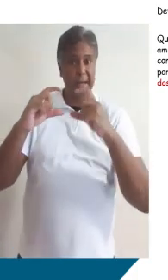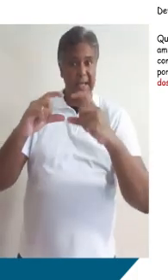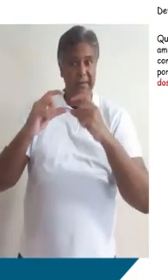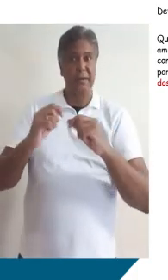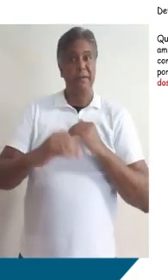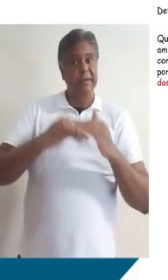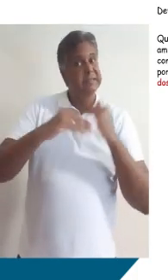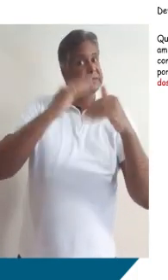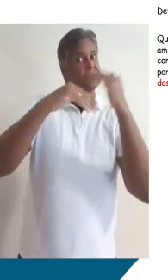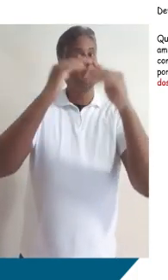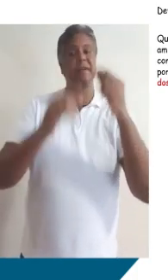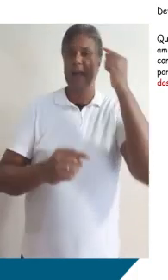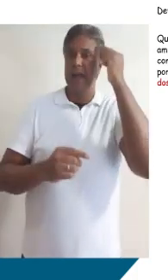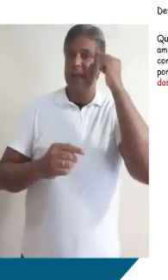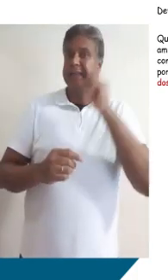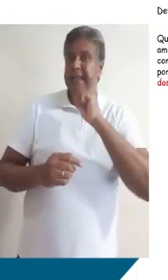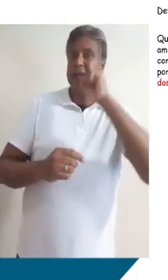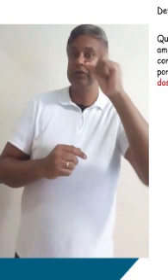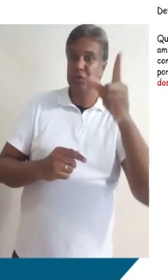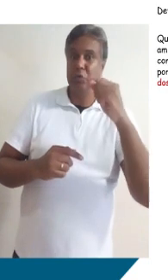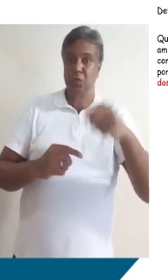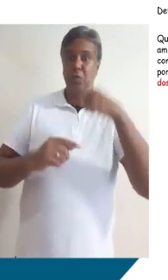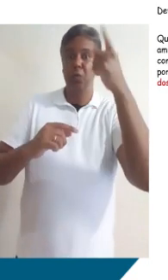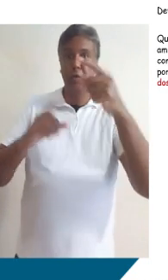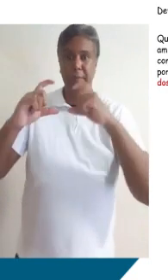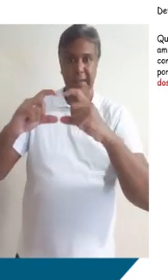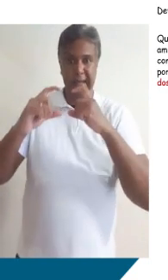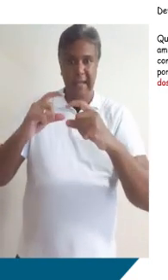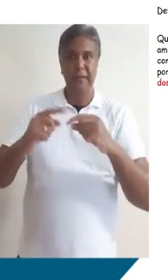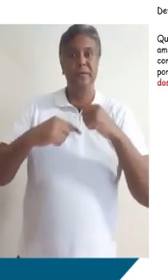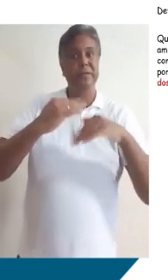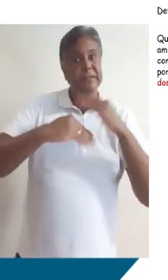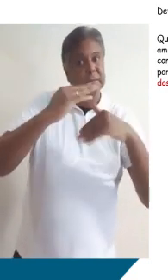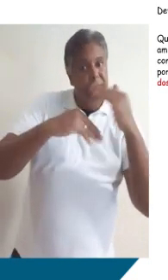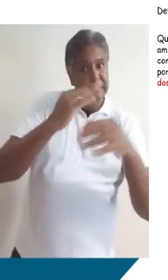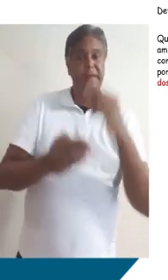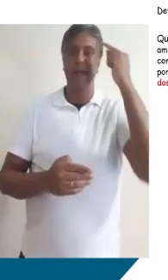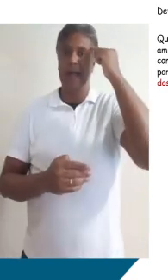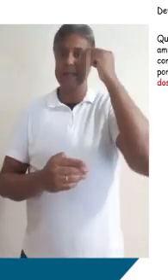ideia em azul e o parágrafo seguinte, o desenvolvimento da ideia em vermelho. Vamos ver.